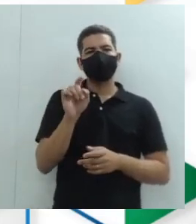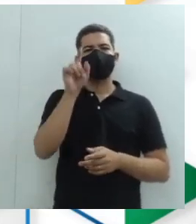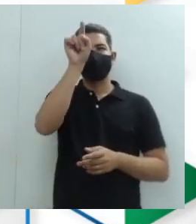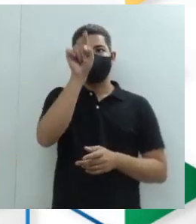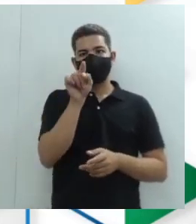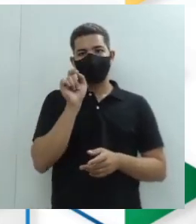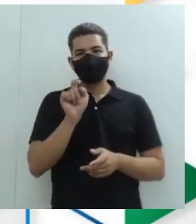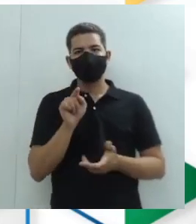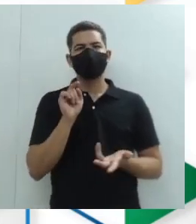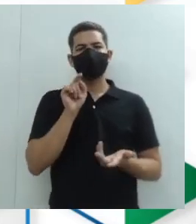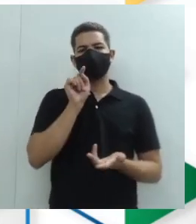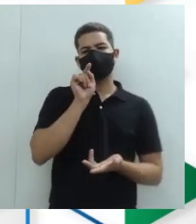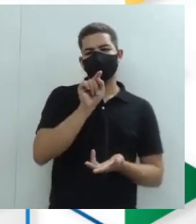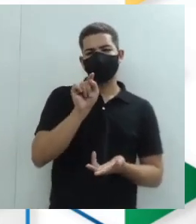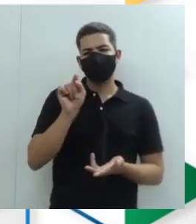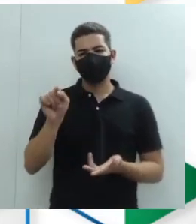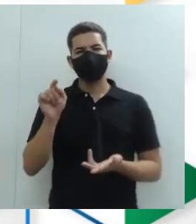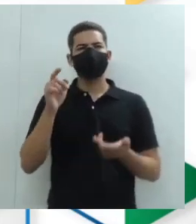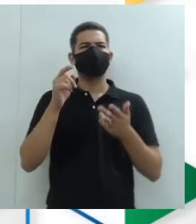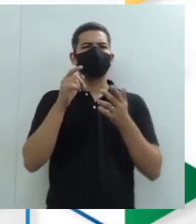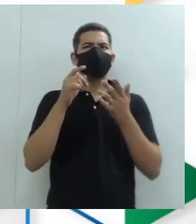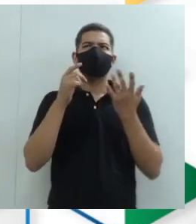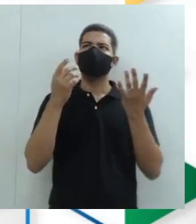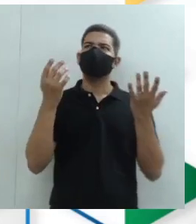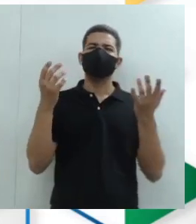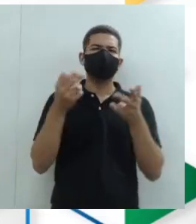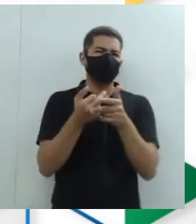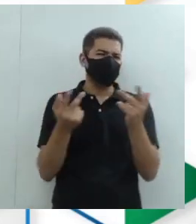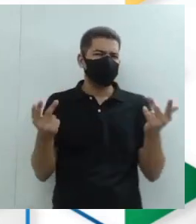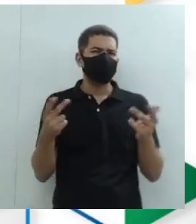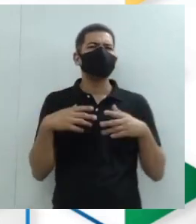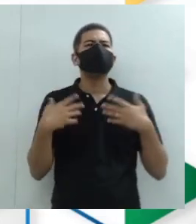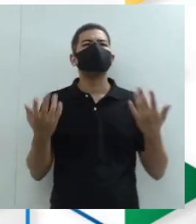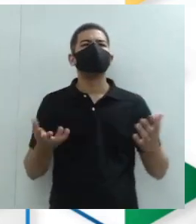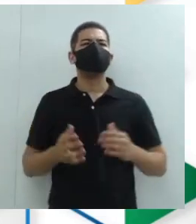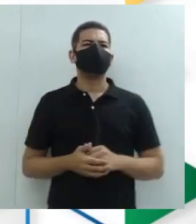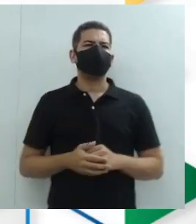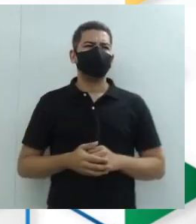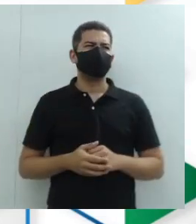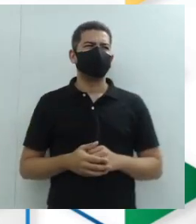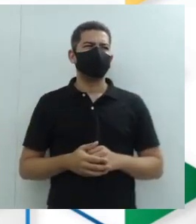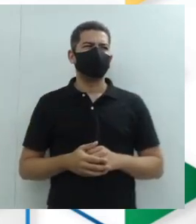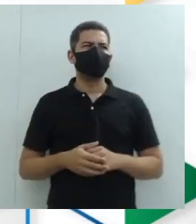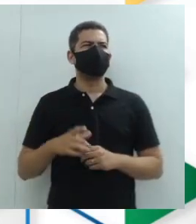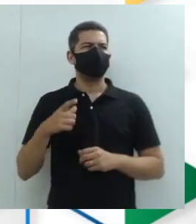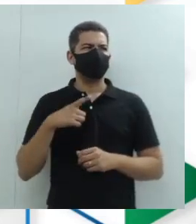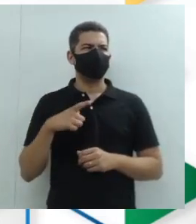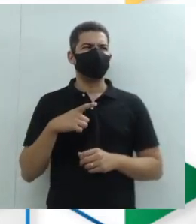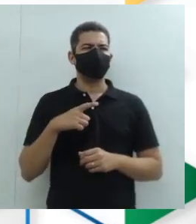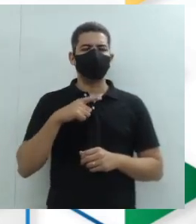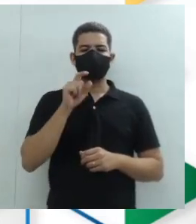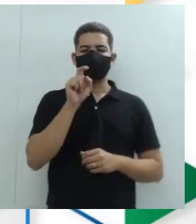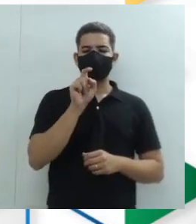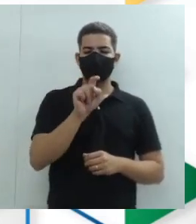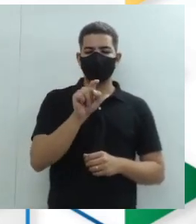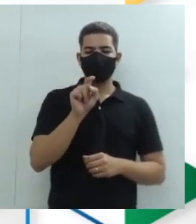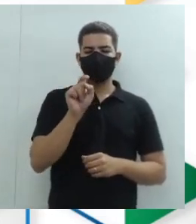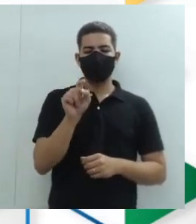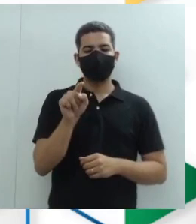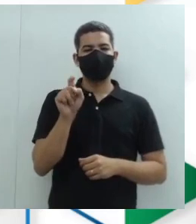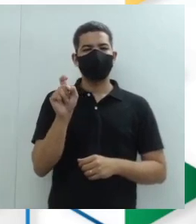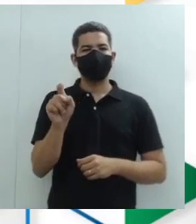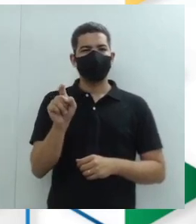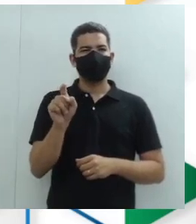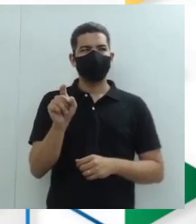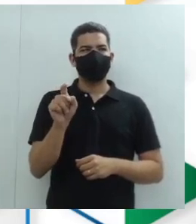foi essa parte que iniciou a carta. Qual foi esse sinal de pontuação? Foi o sinal das reticências.